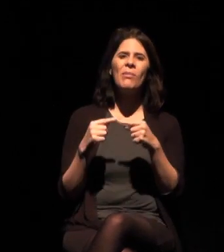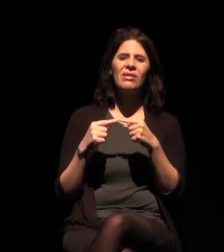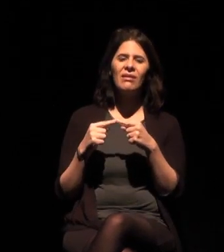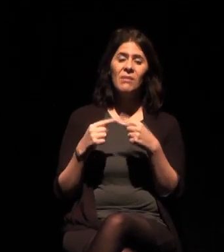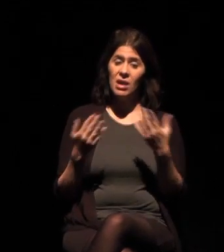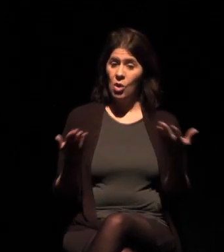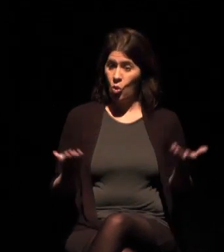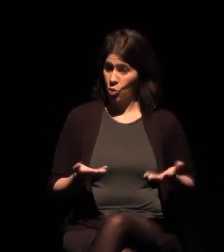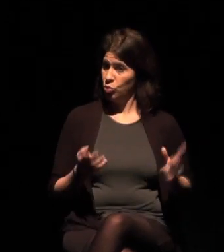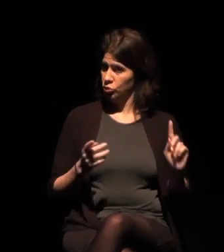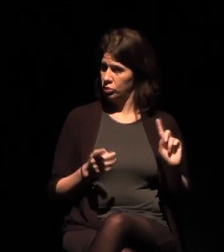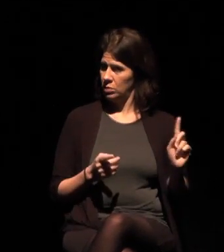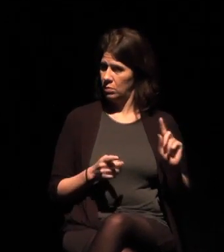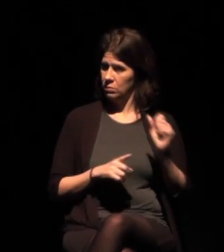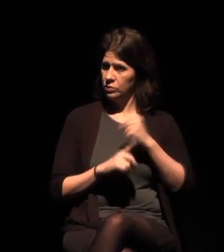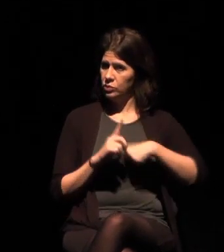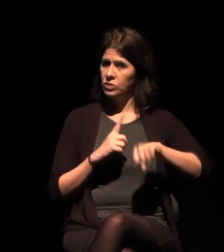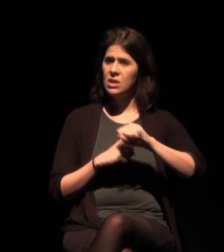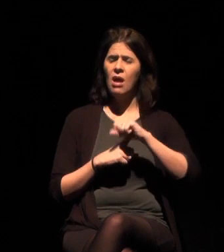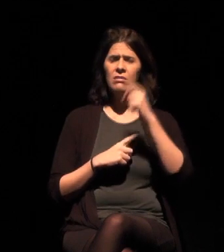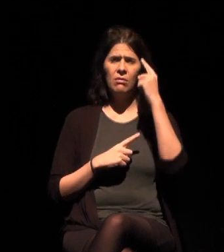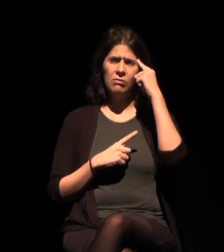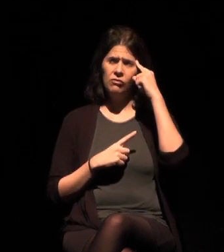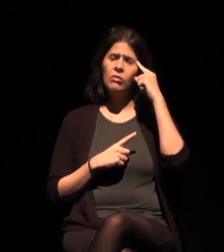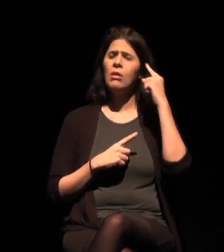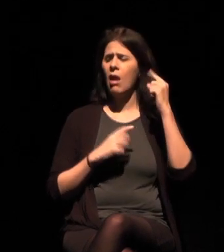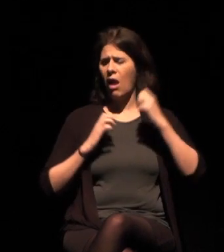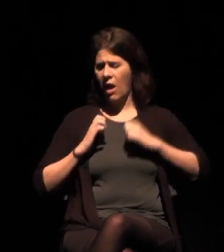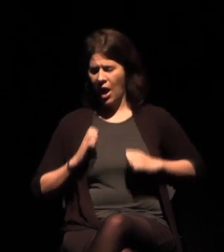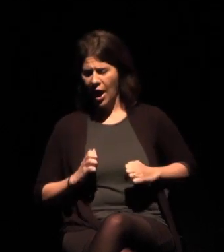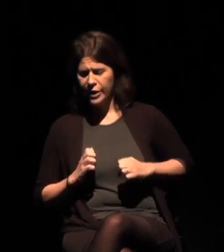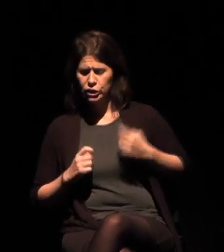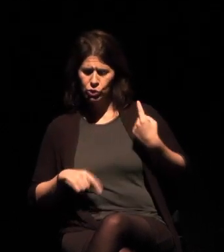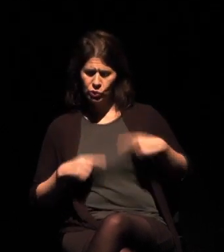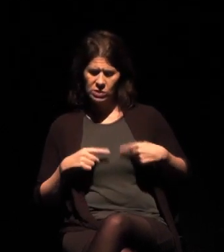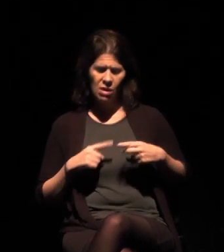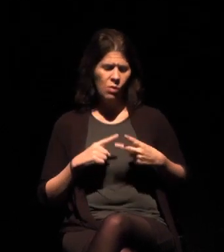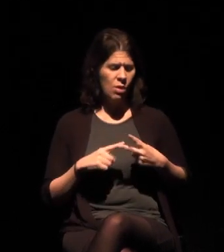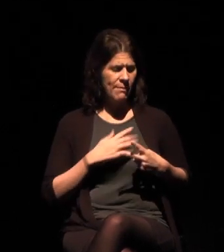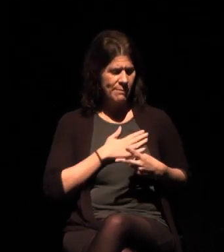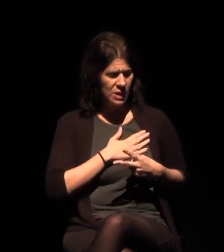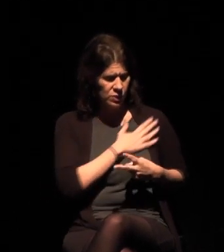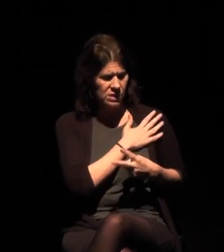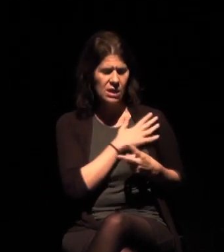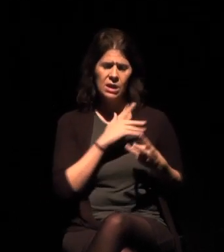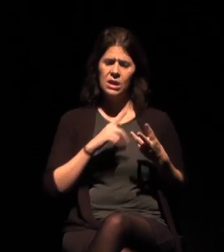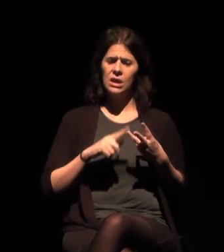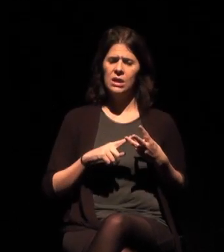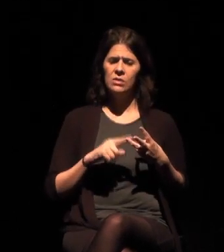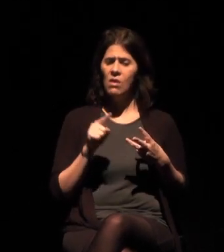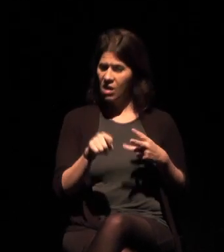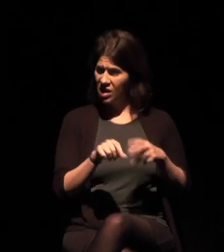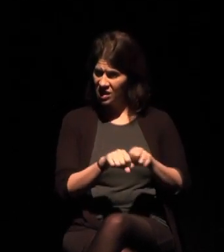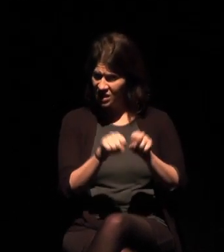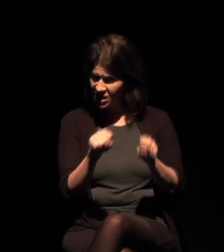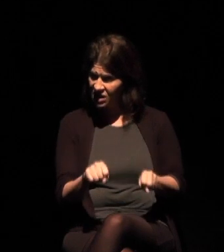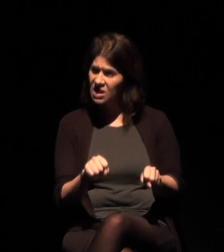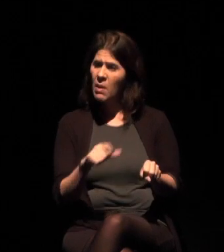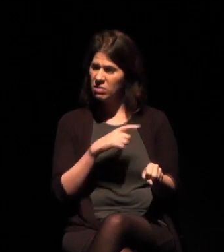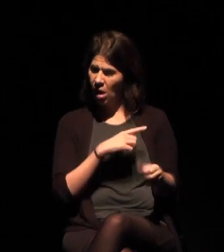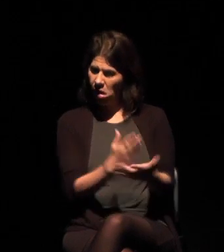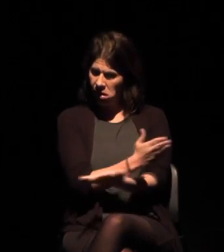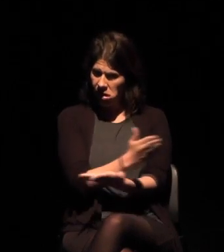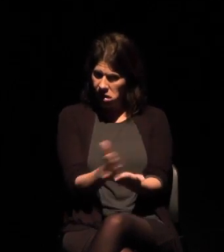é ética muito sobre ética sobre discriminação sobre esses temas discrimina ou não